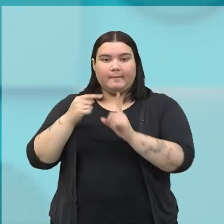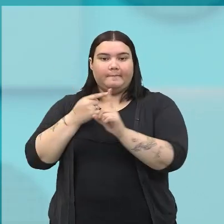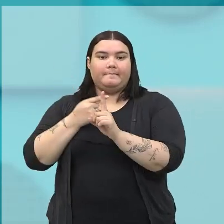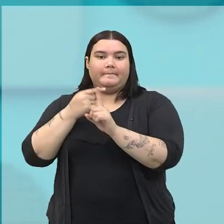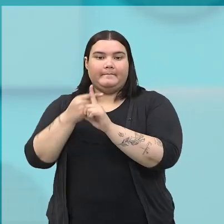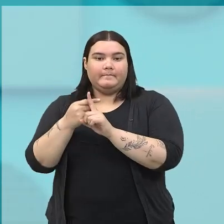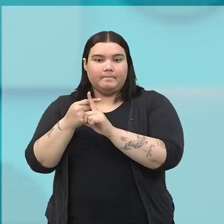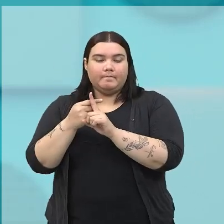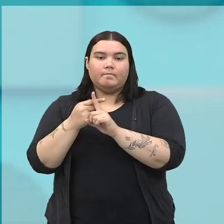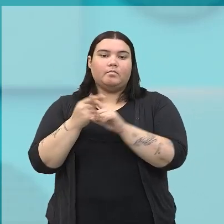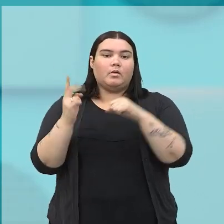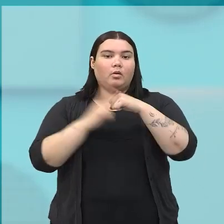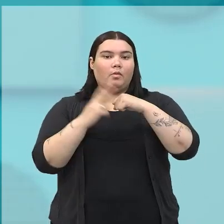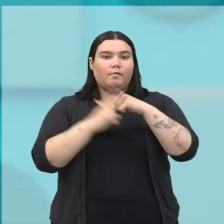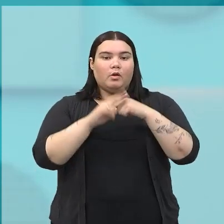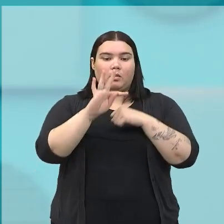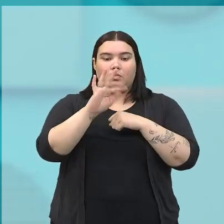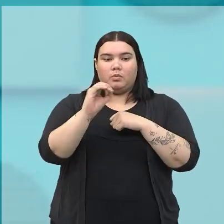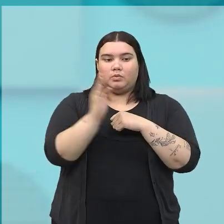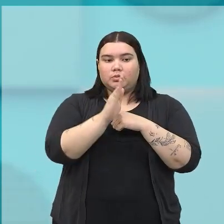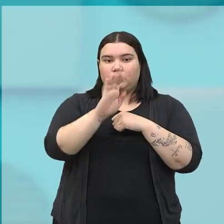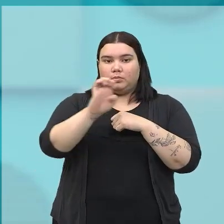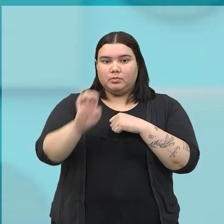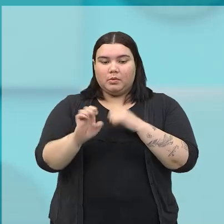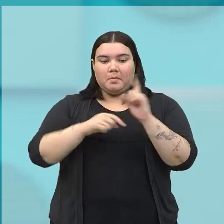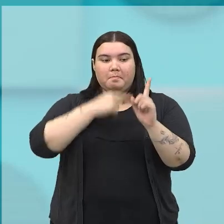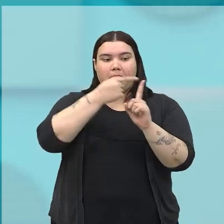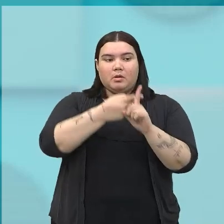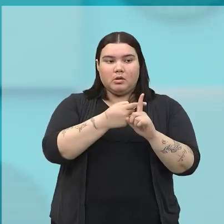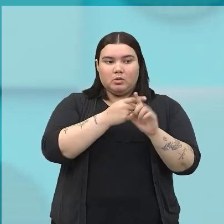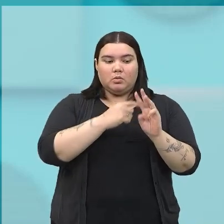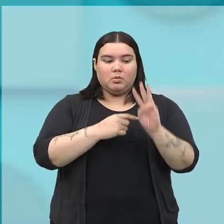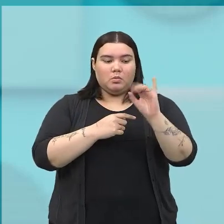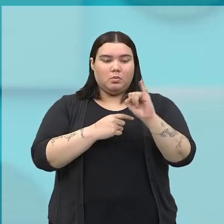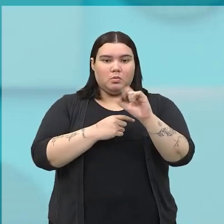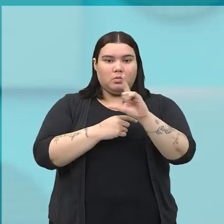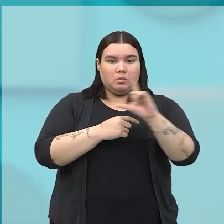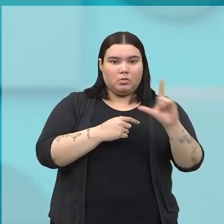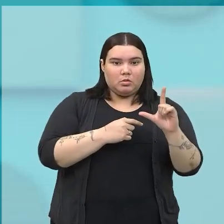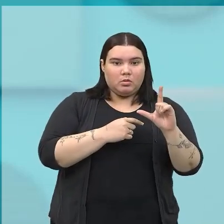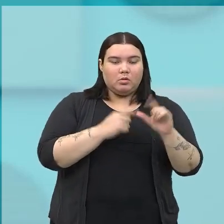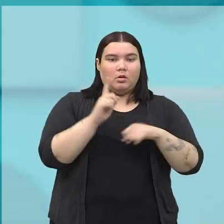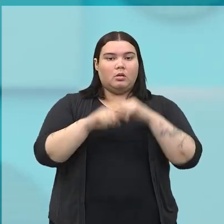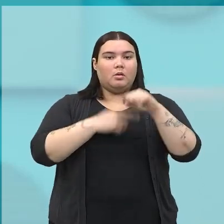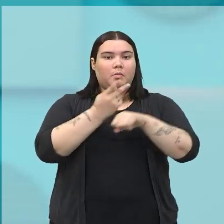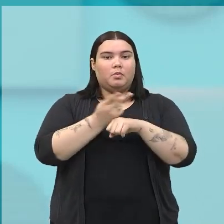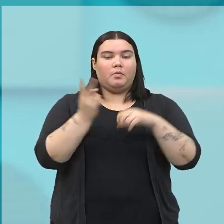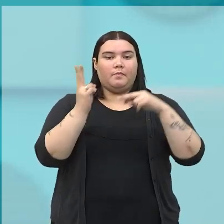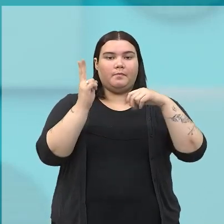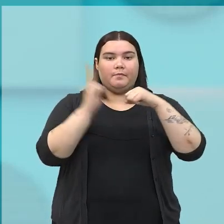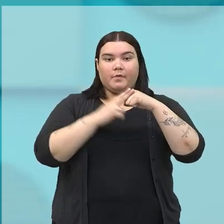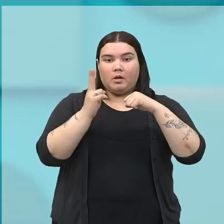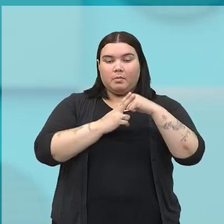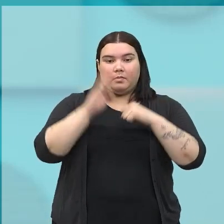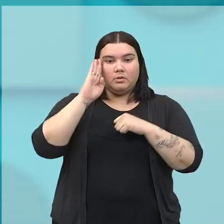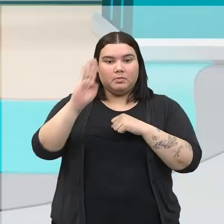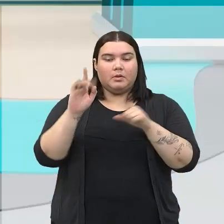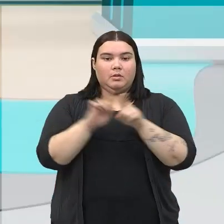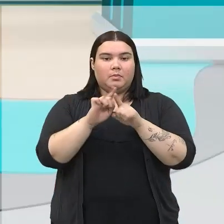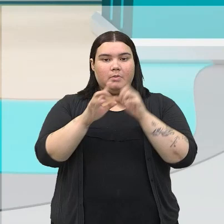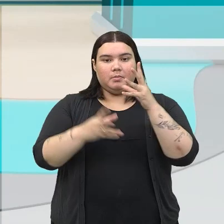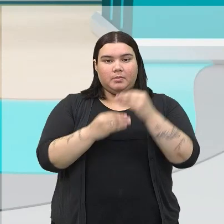depois dele vem o verbo to be, vem o will, vem o verbo principal e o complemento, tá